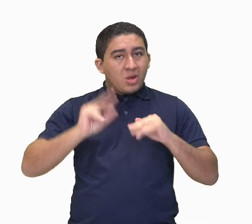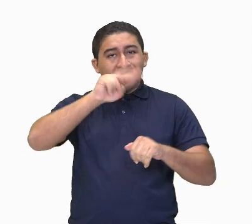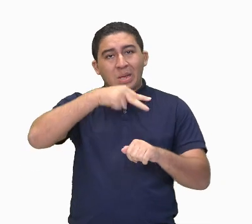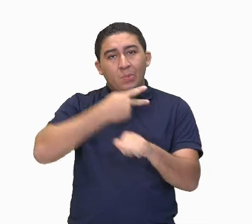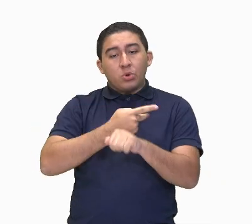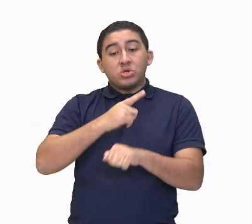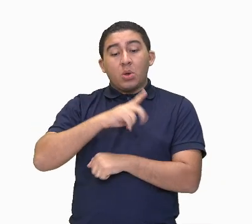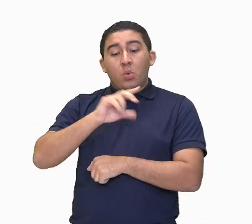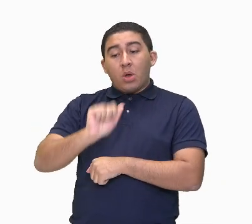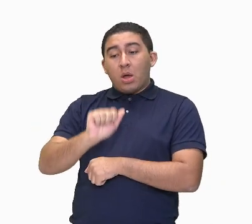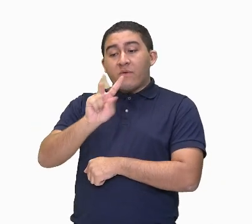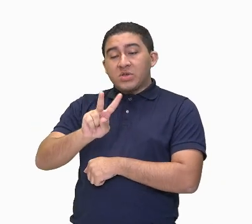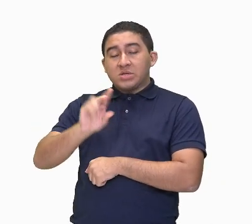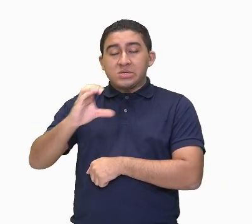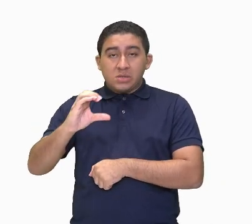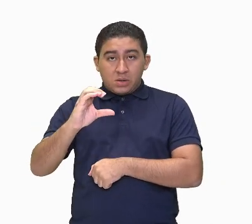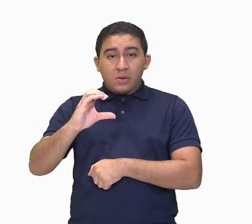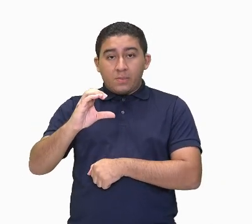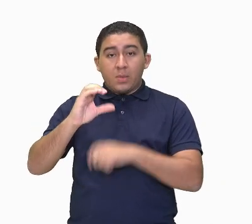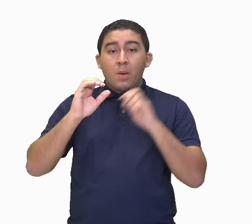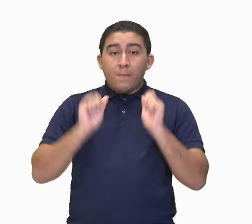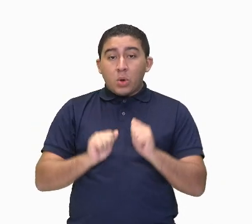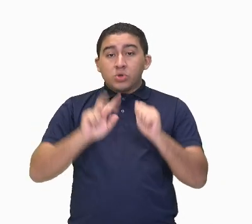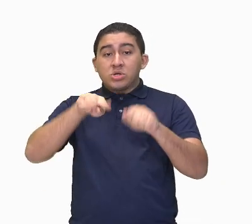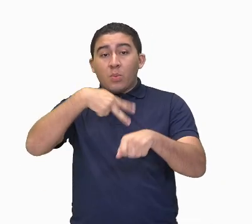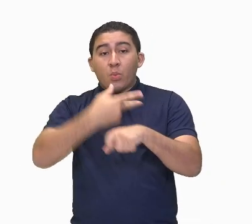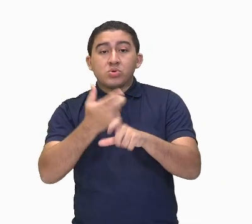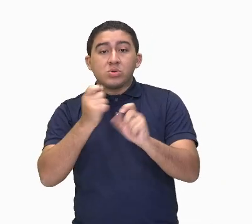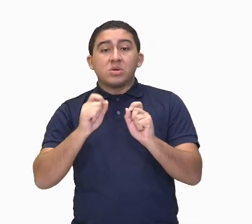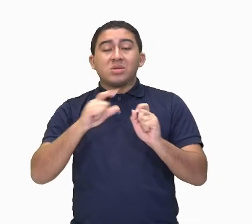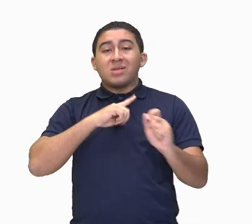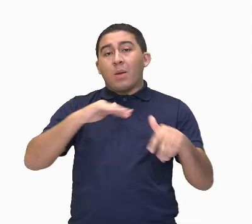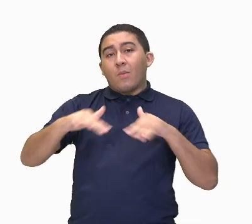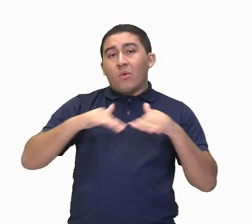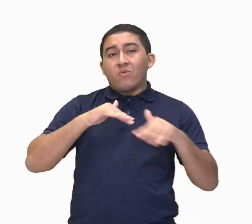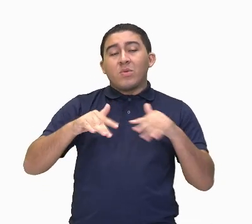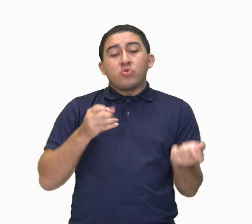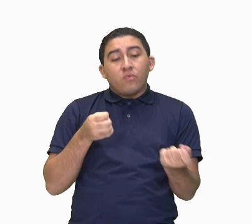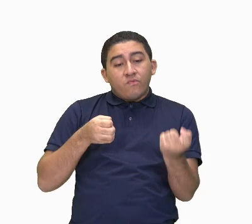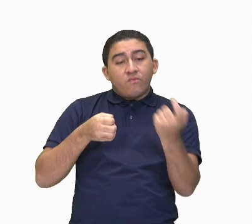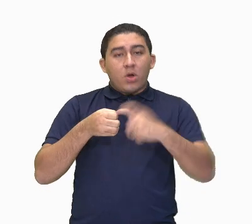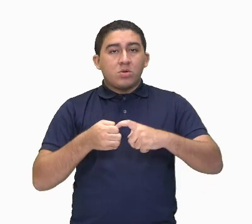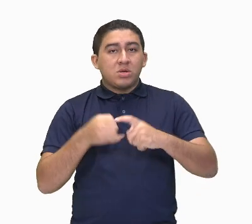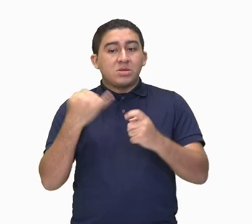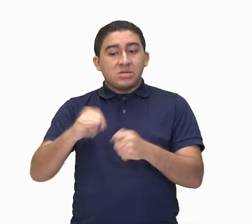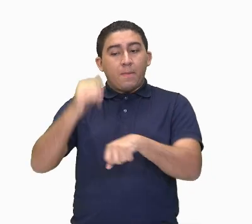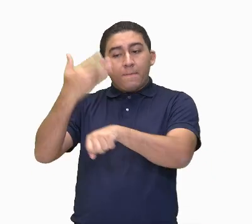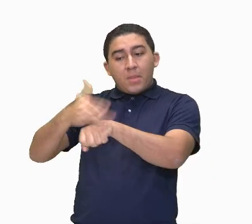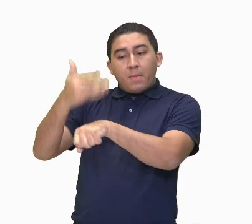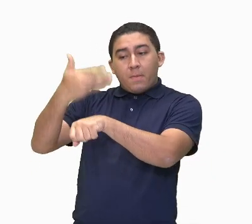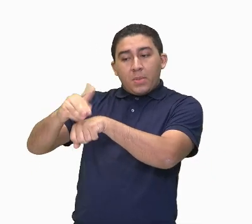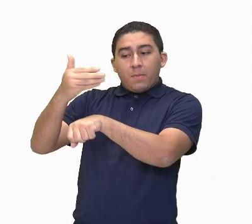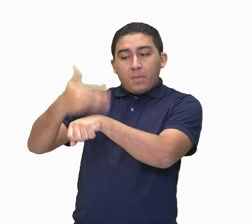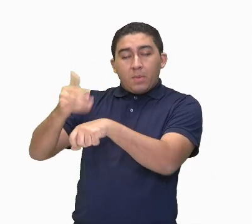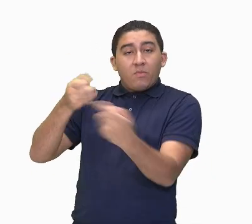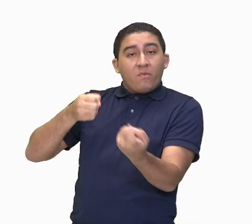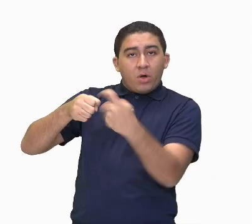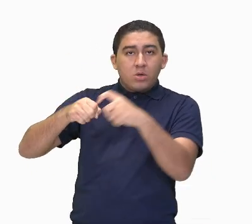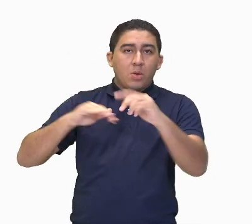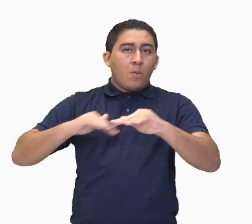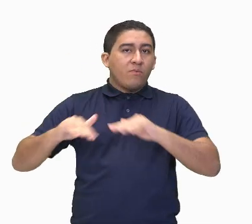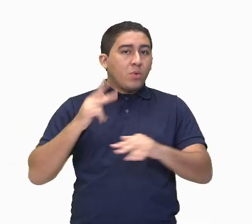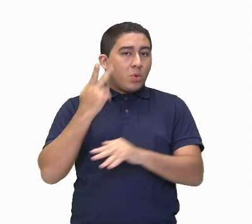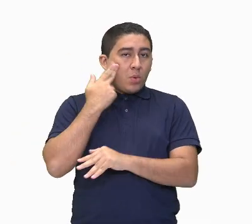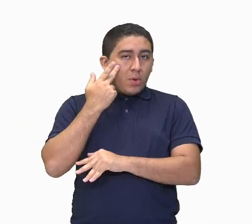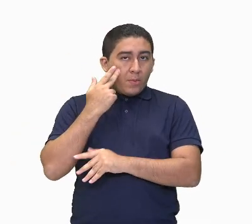um acidente vascular cerebral, pode recuperar movimentos com reabilitação. Então a gente tem aí essa